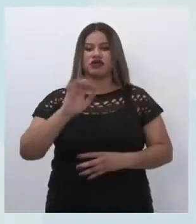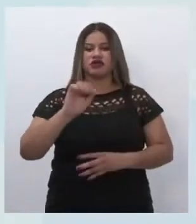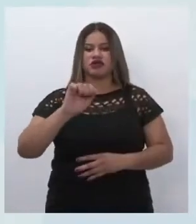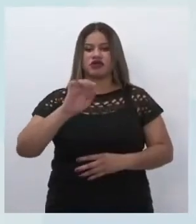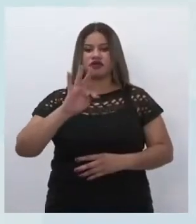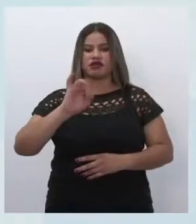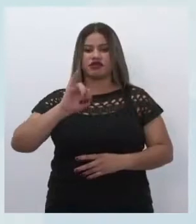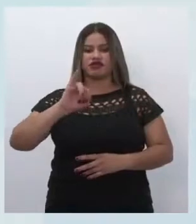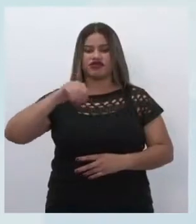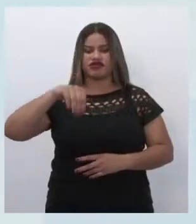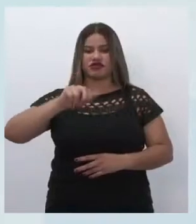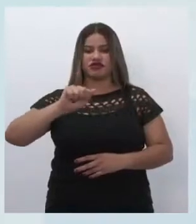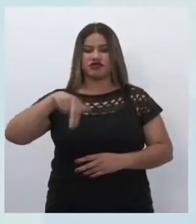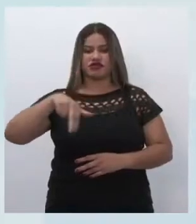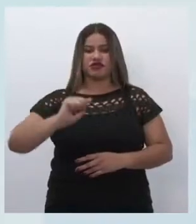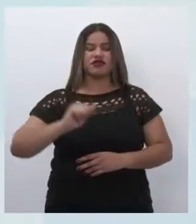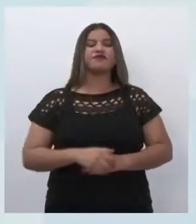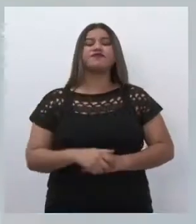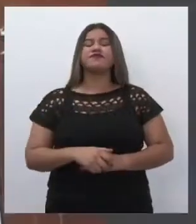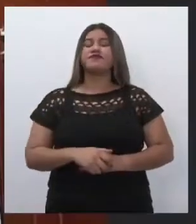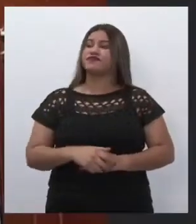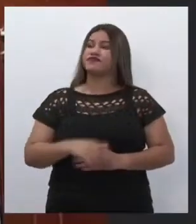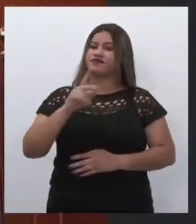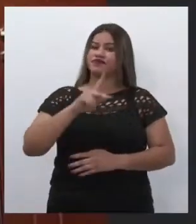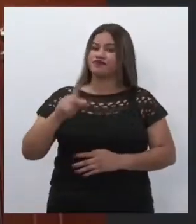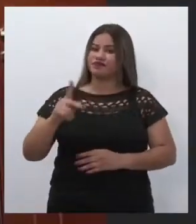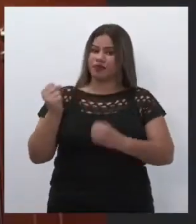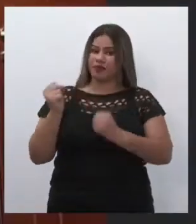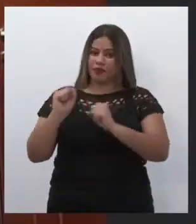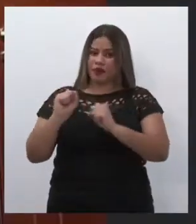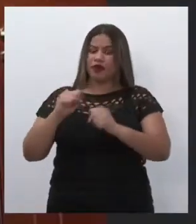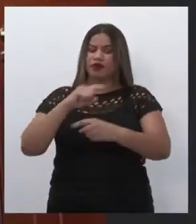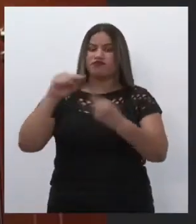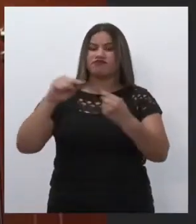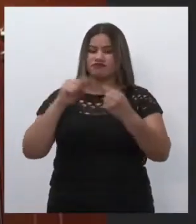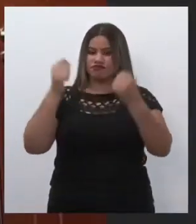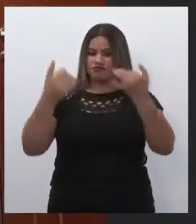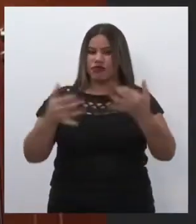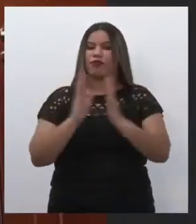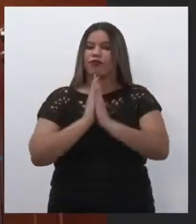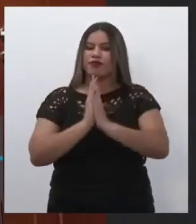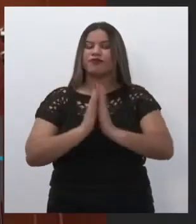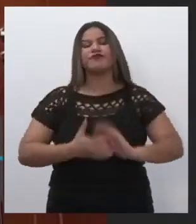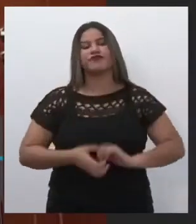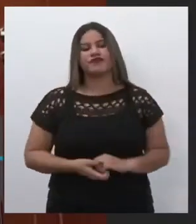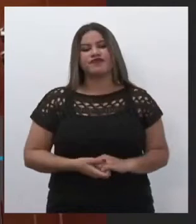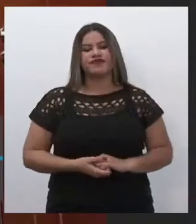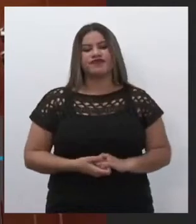Tatiana Luca. Lourdes, você pode falar dos objetivos, por favor?